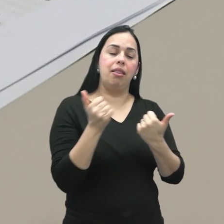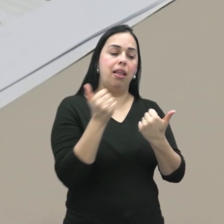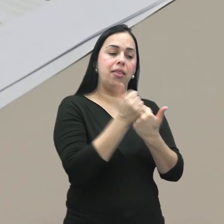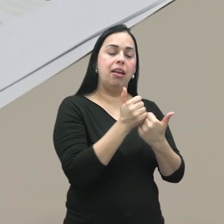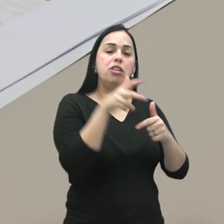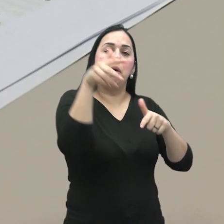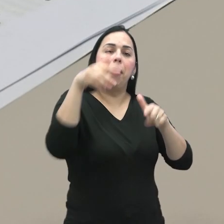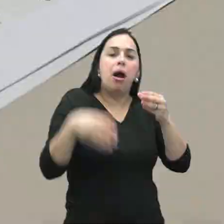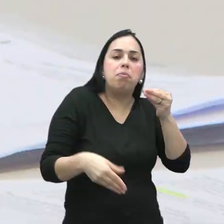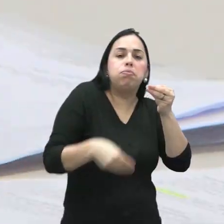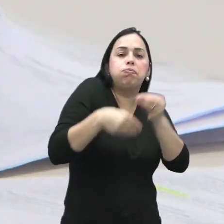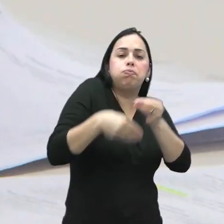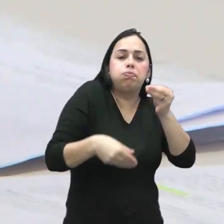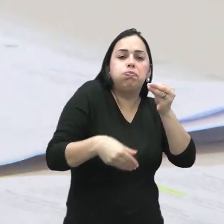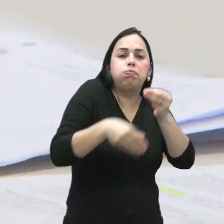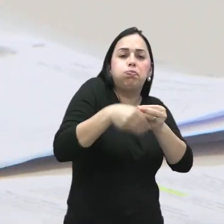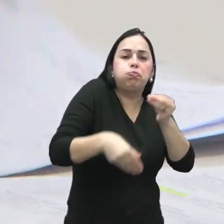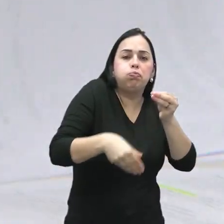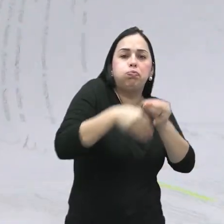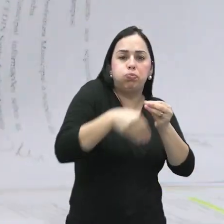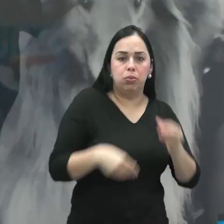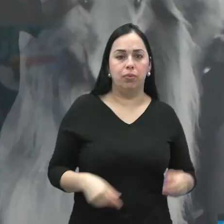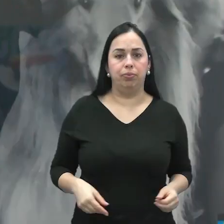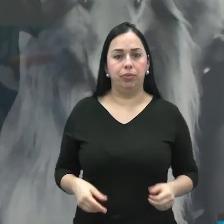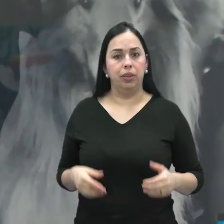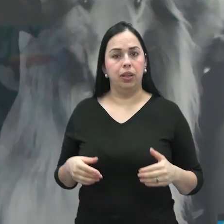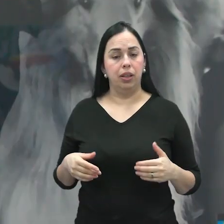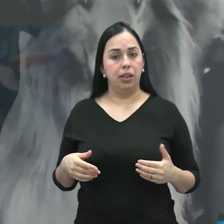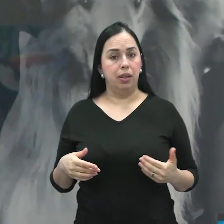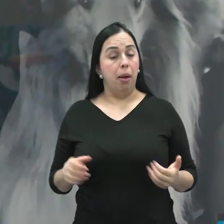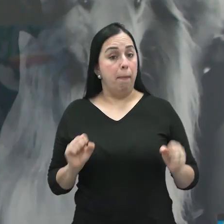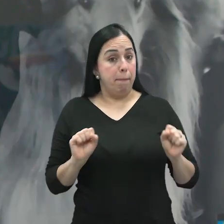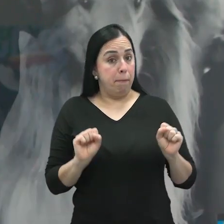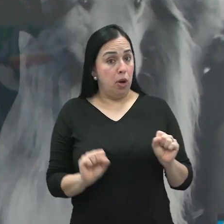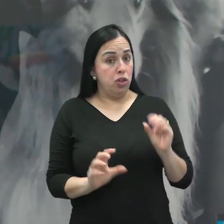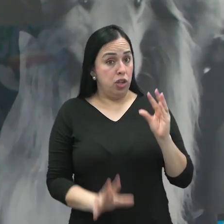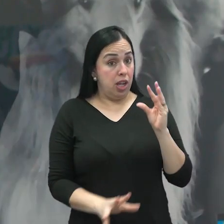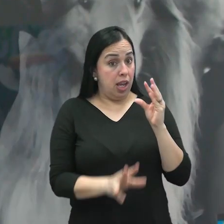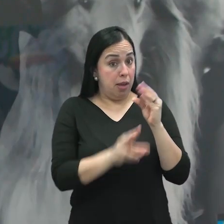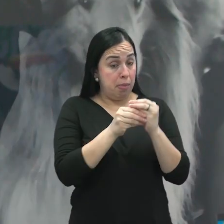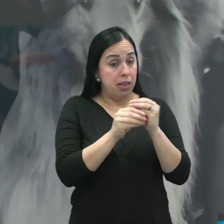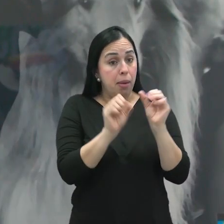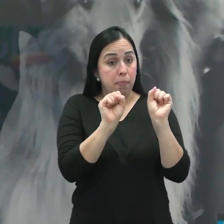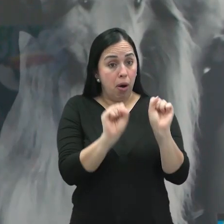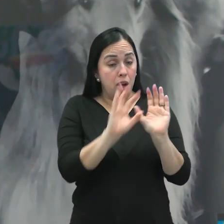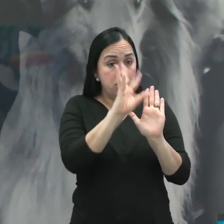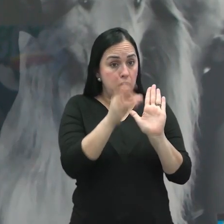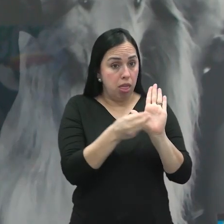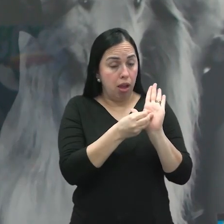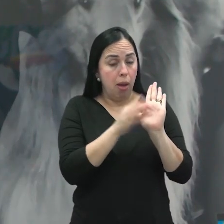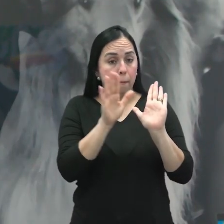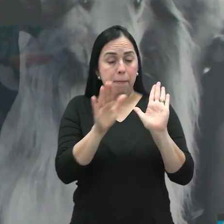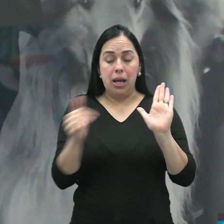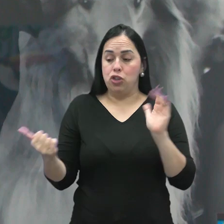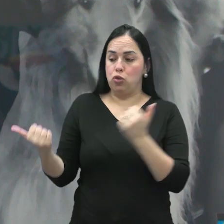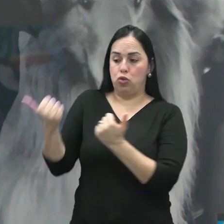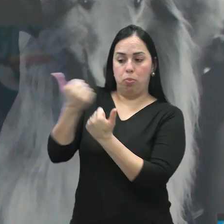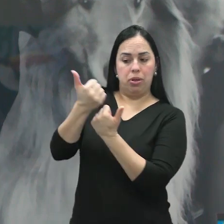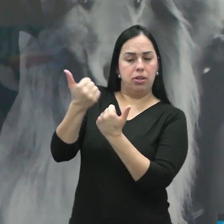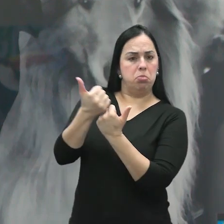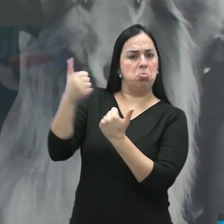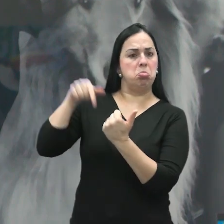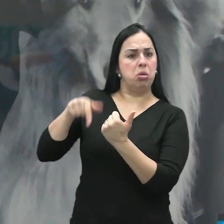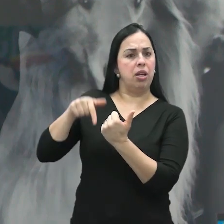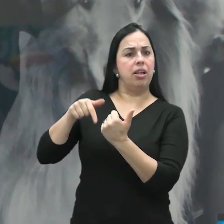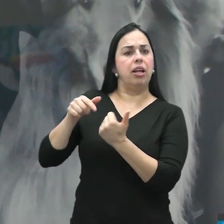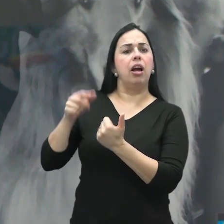arquivar o antigo projeto para propor o novo. O vereador podia colocar emendas, mas quando você traz um substitutivo,